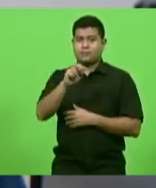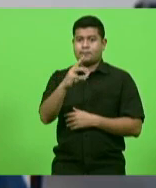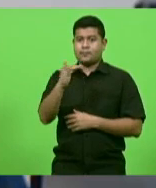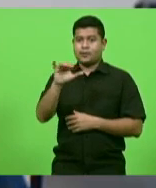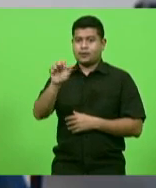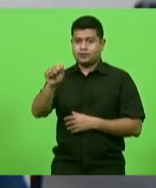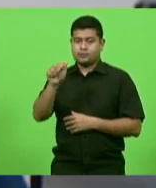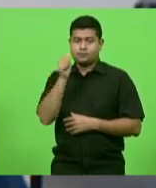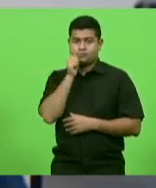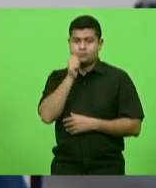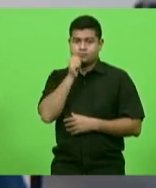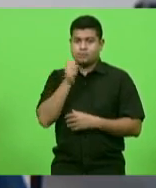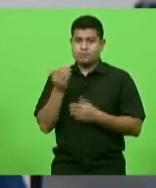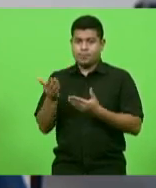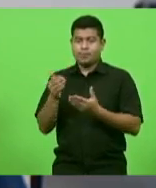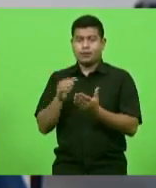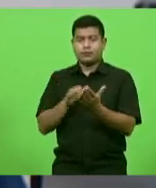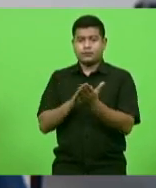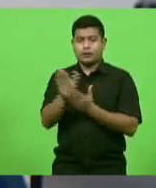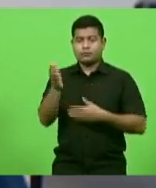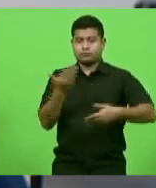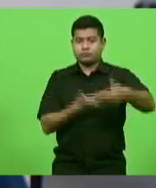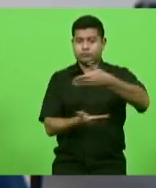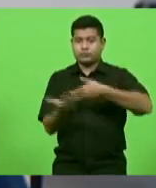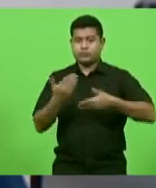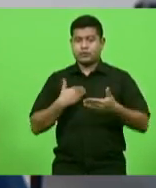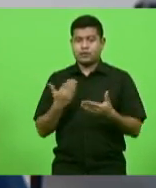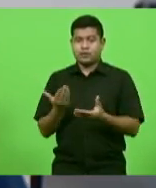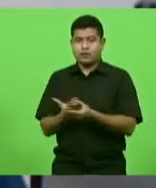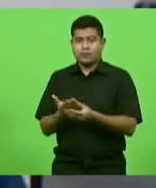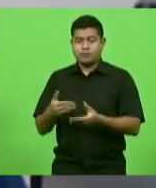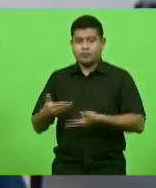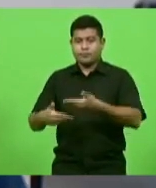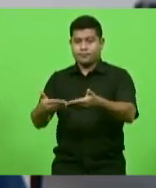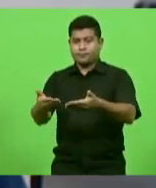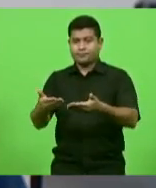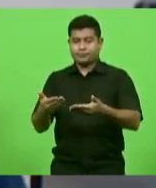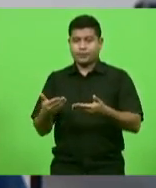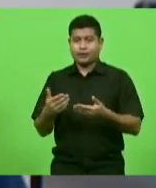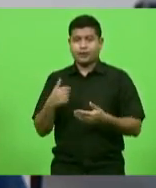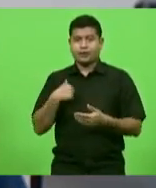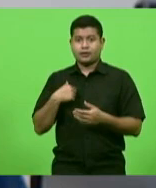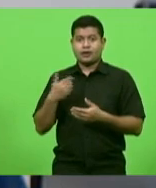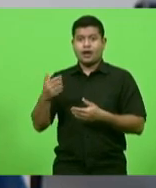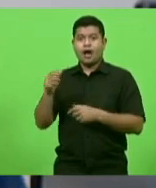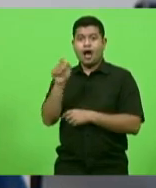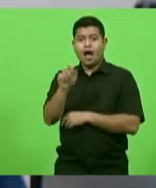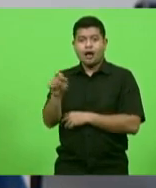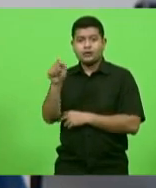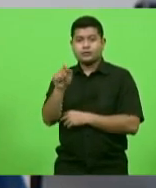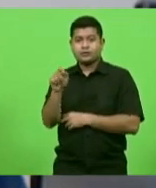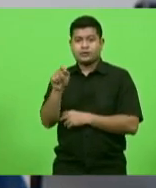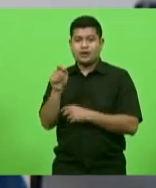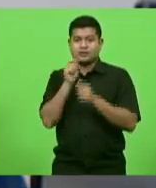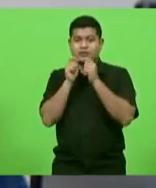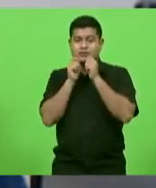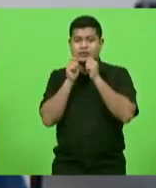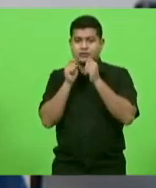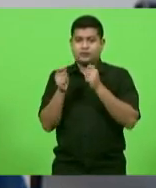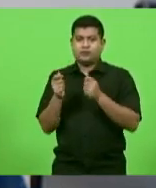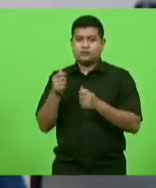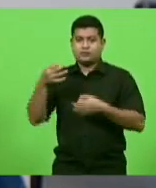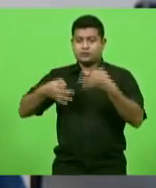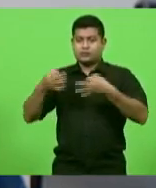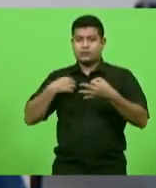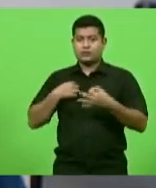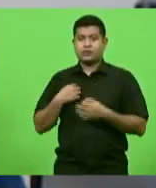Jeremias Paulo pelo extrato de movimentação do processo infere-se que a assessoria jurídica indagou quanto à existência de outros lançamentos a